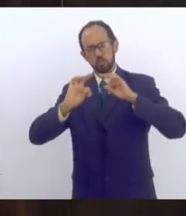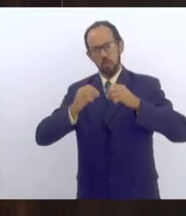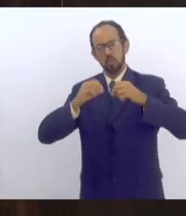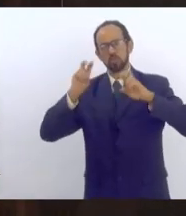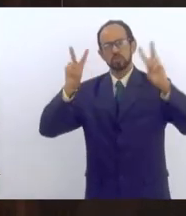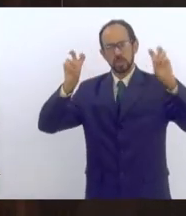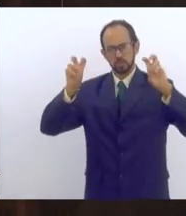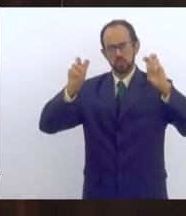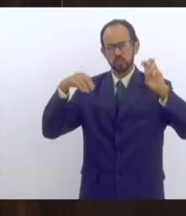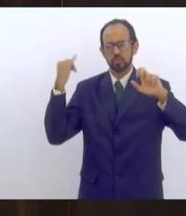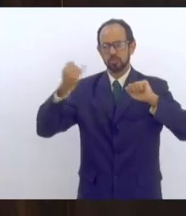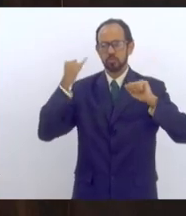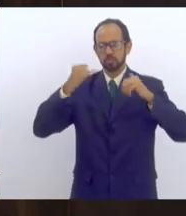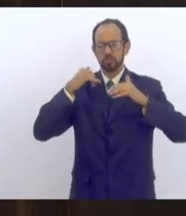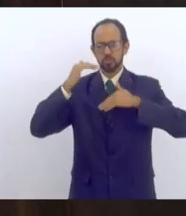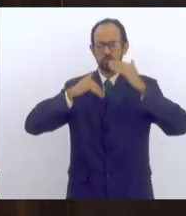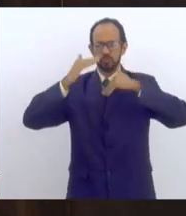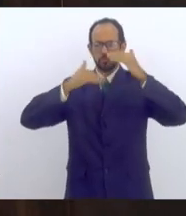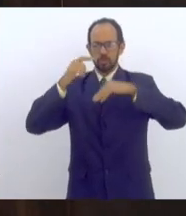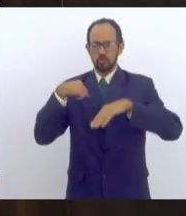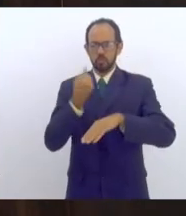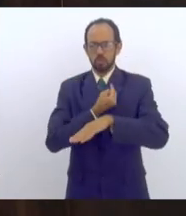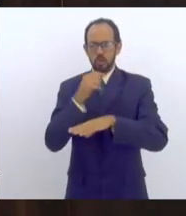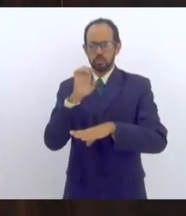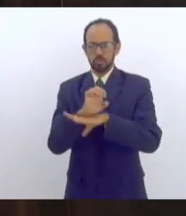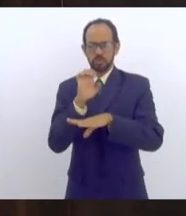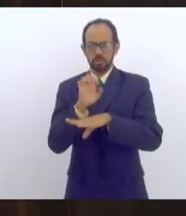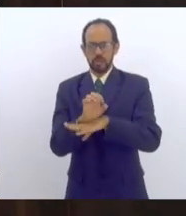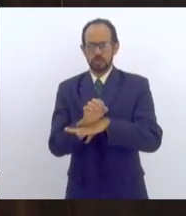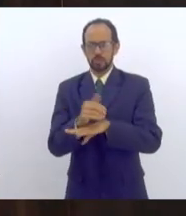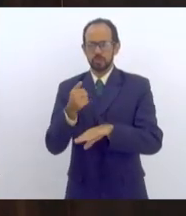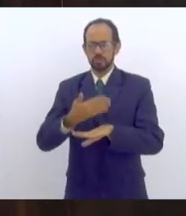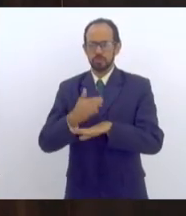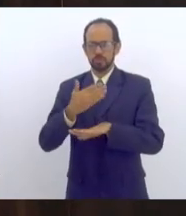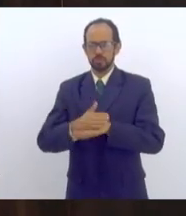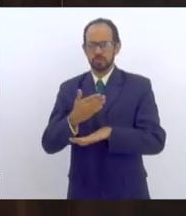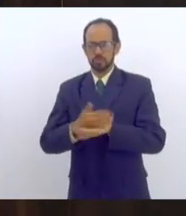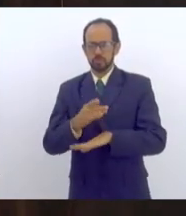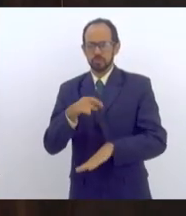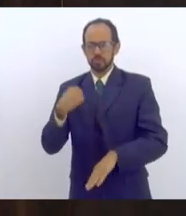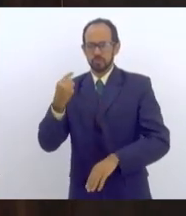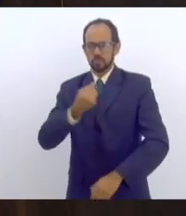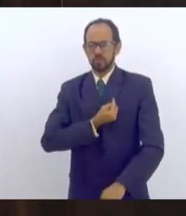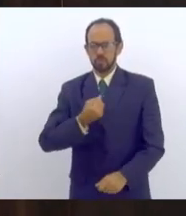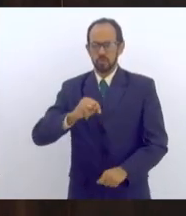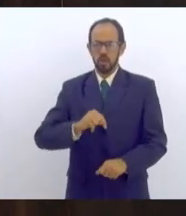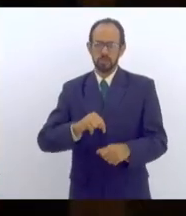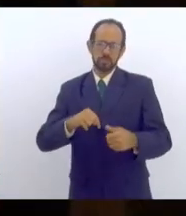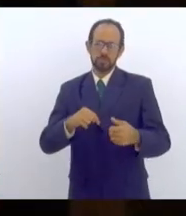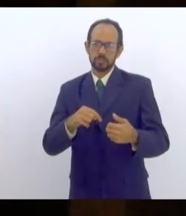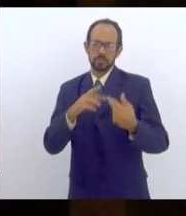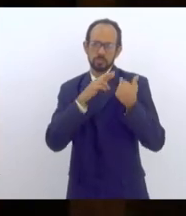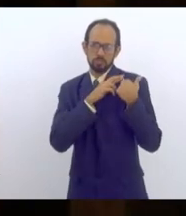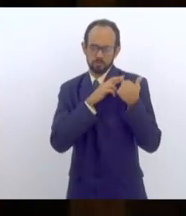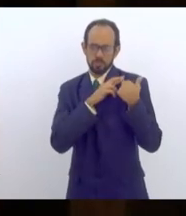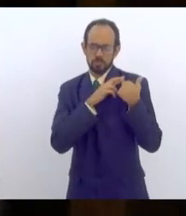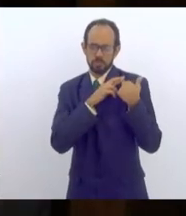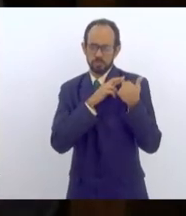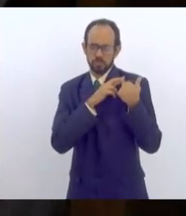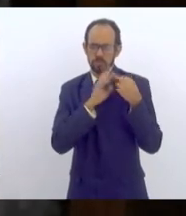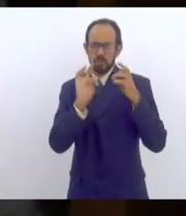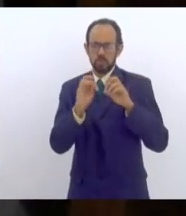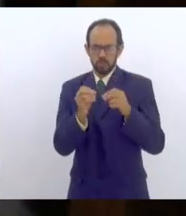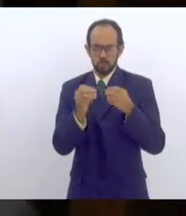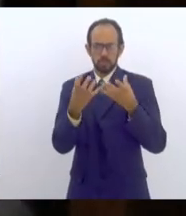relevantes para o desenvolvimento do nosso Estado, o exercício das nossas nobres atribuições. Então, recebam todos o